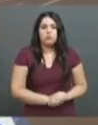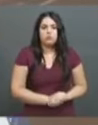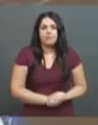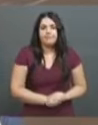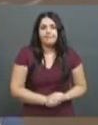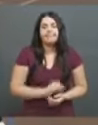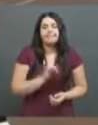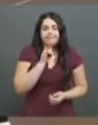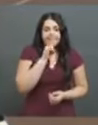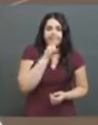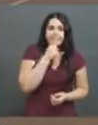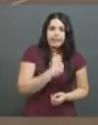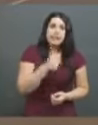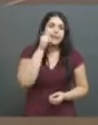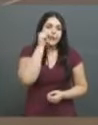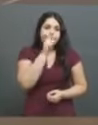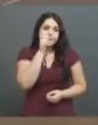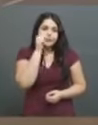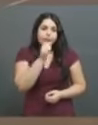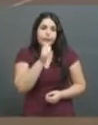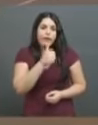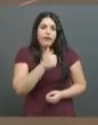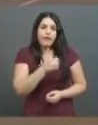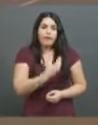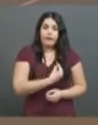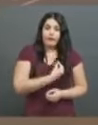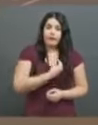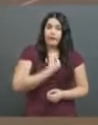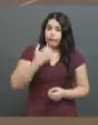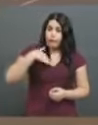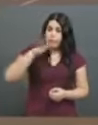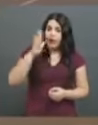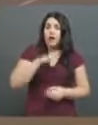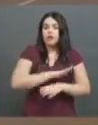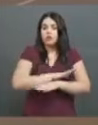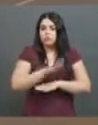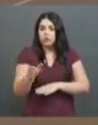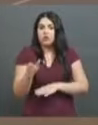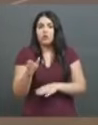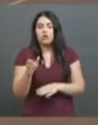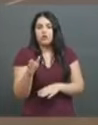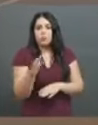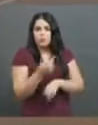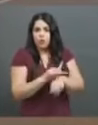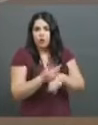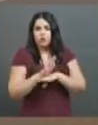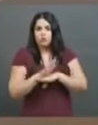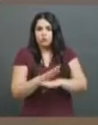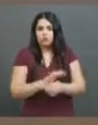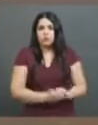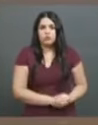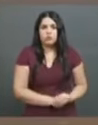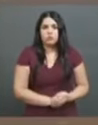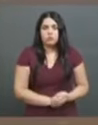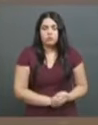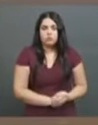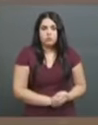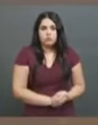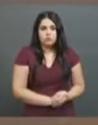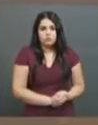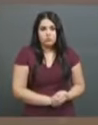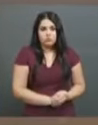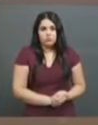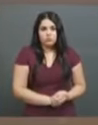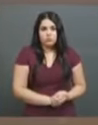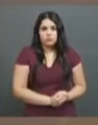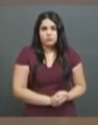uma realidade. A mulher é um público mais fiel na busca do treinamento, até mesmo a sequência de estímulos que a mulher dá,